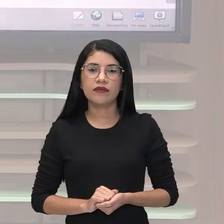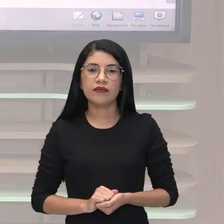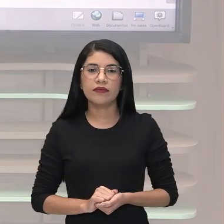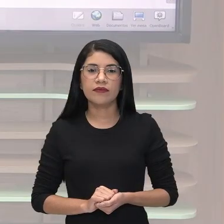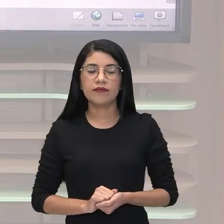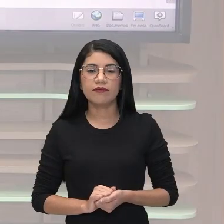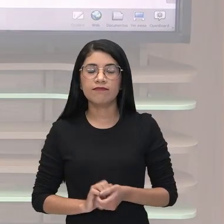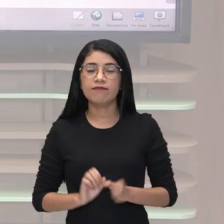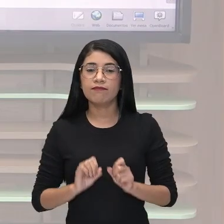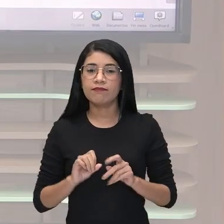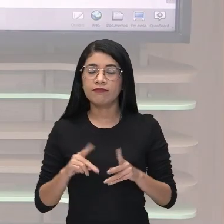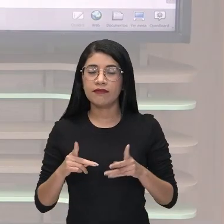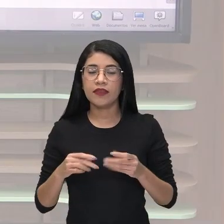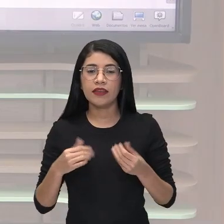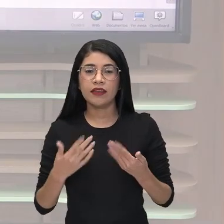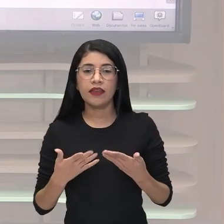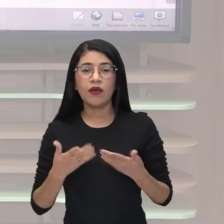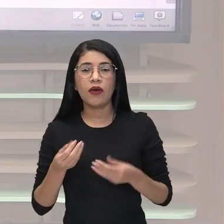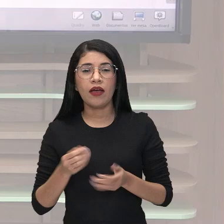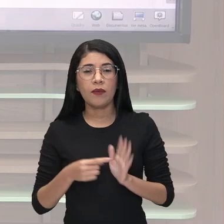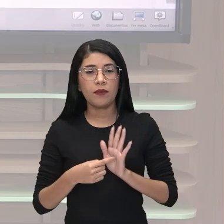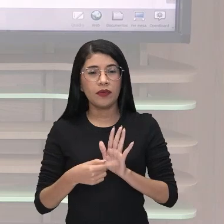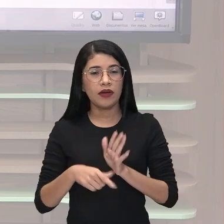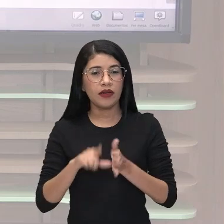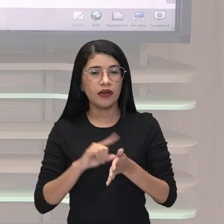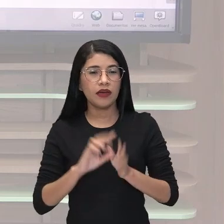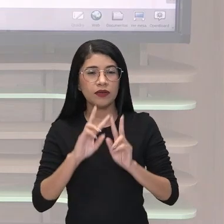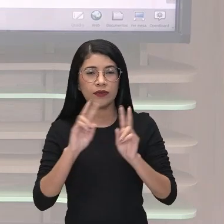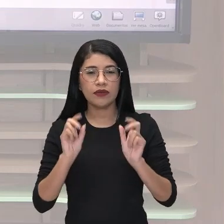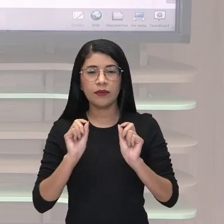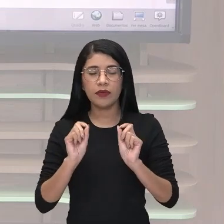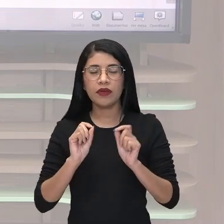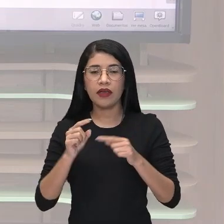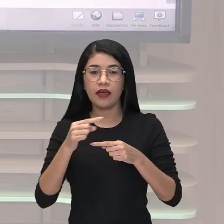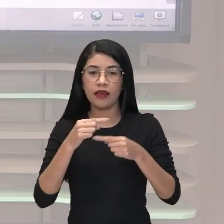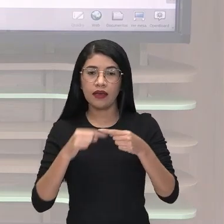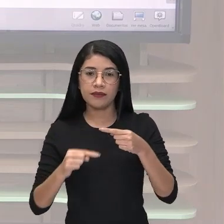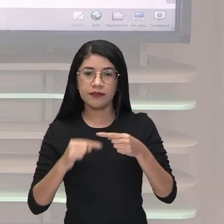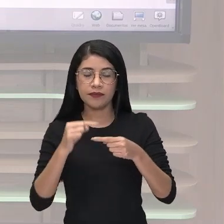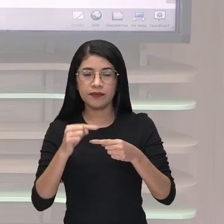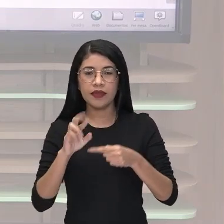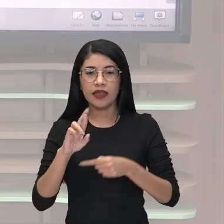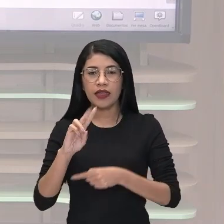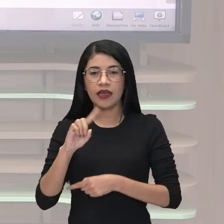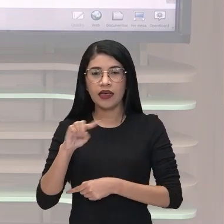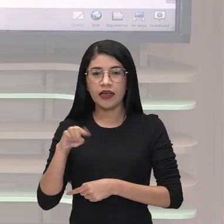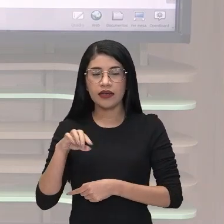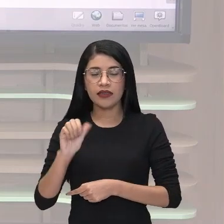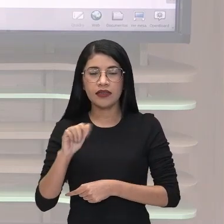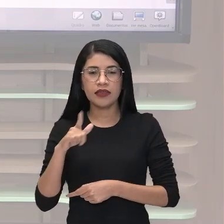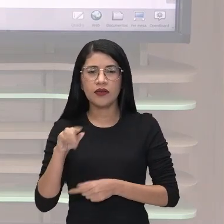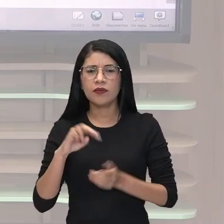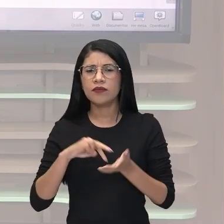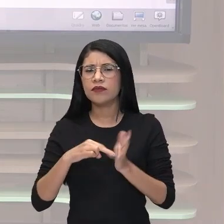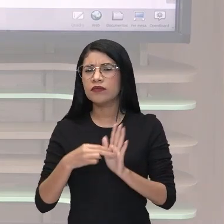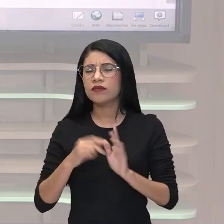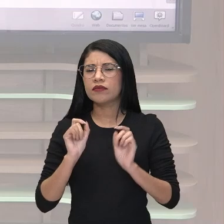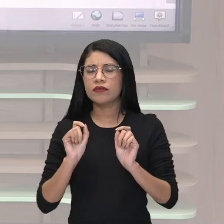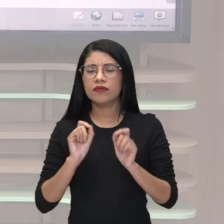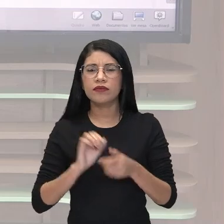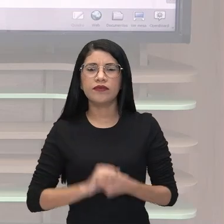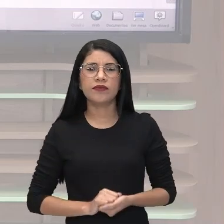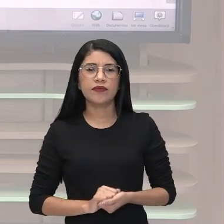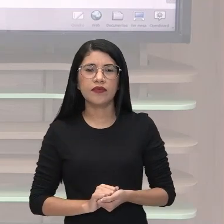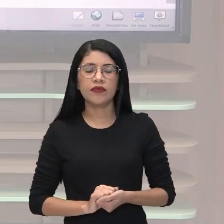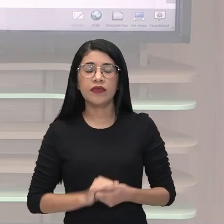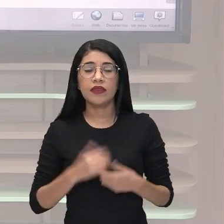Ok, pessoal. Então, como vocês viram, nossa aula vai tratar de razão. E a primeira pergunta que surge é: o que é razão? Saiba que a